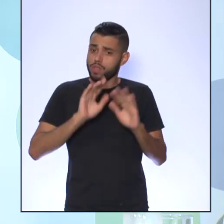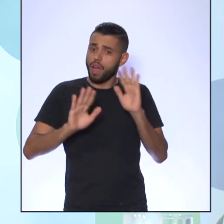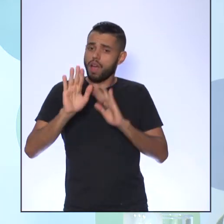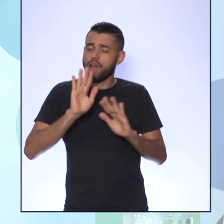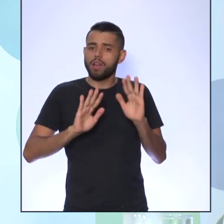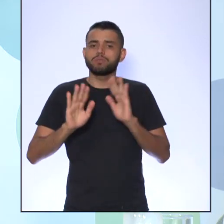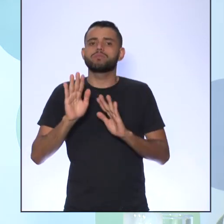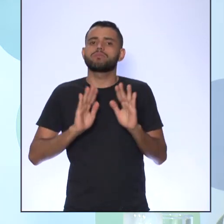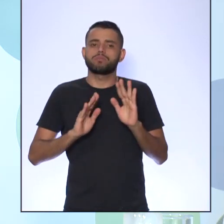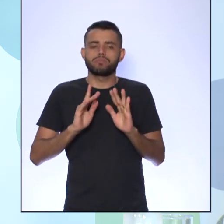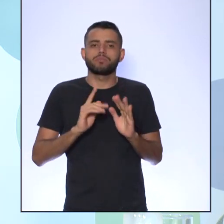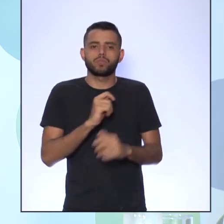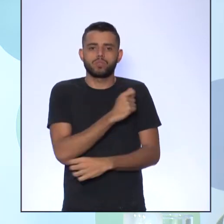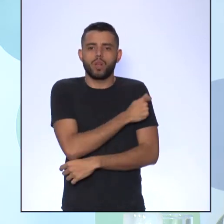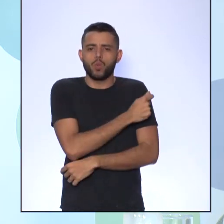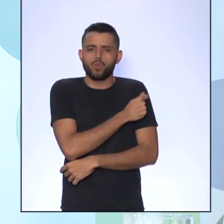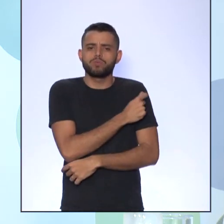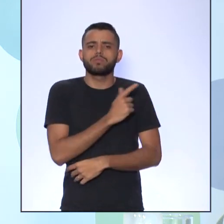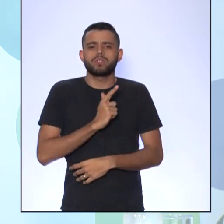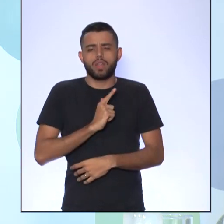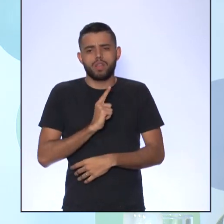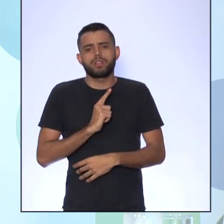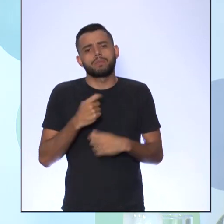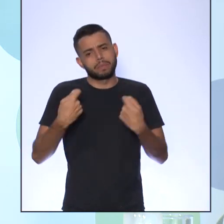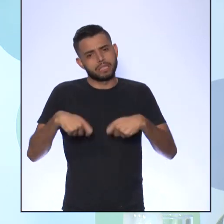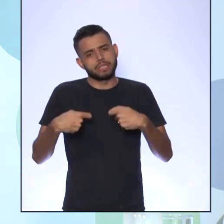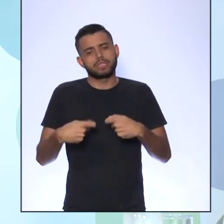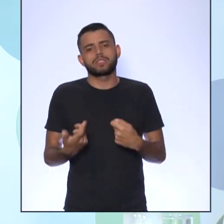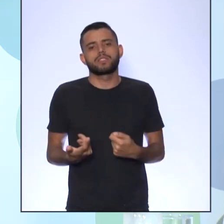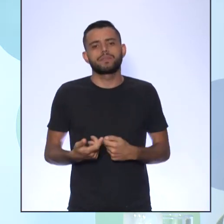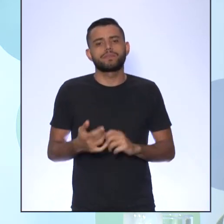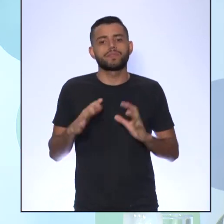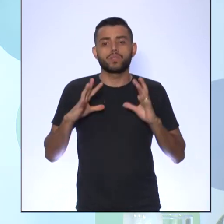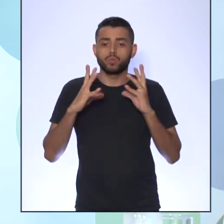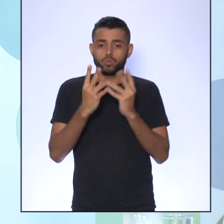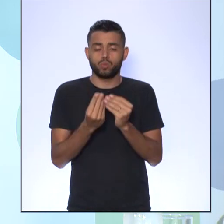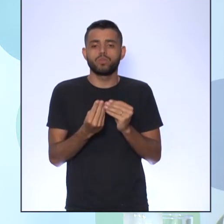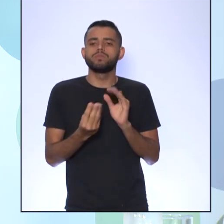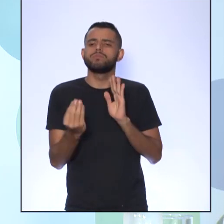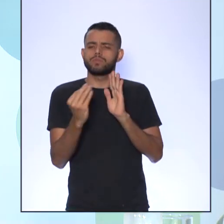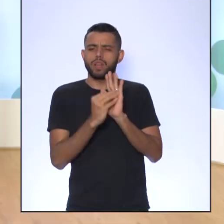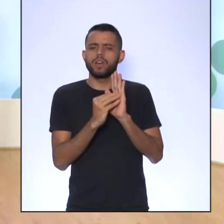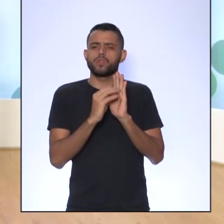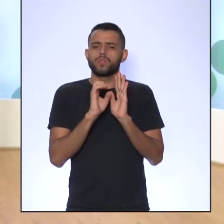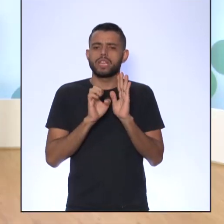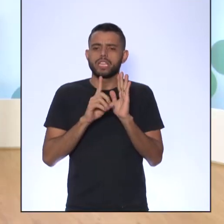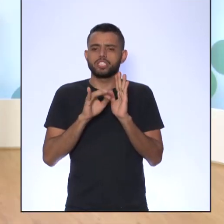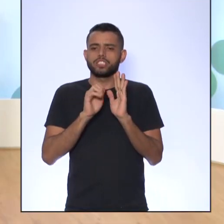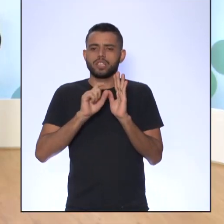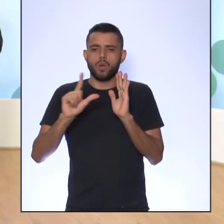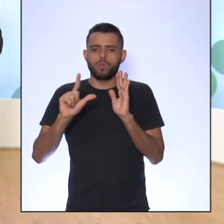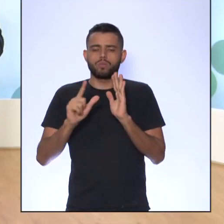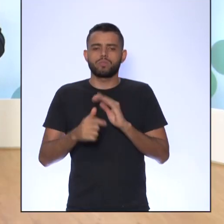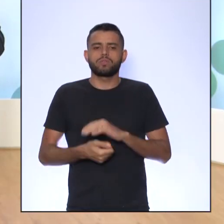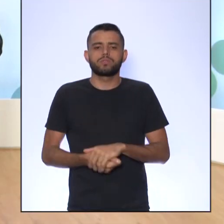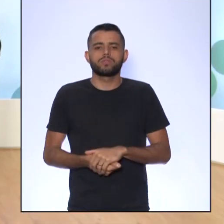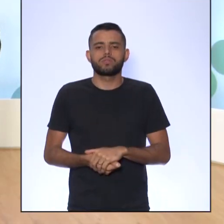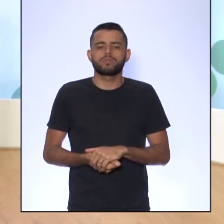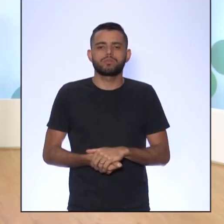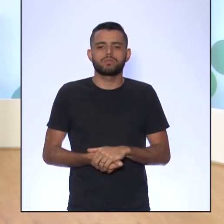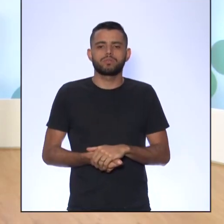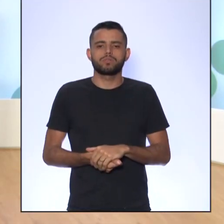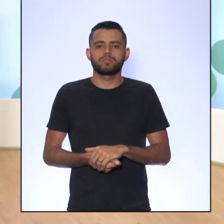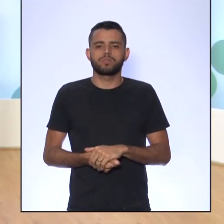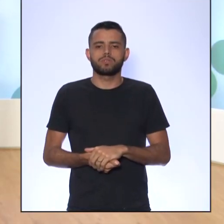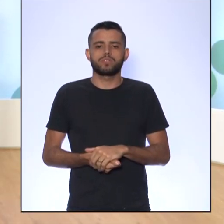que os alunos devem, né, que os estudantes devem tomar e que estão todos presentes lá no edital e nos manuais. Legal.